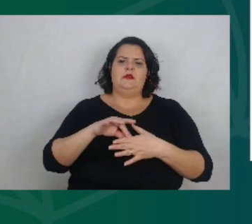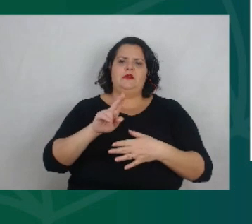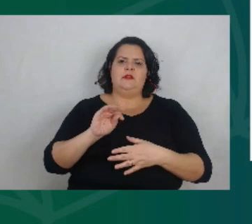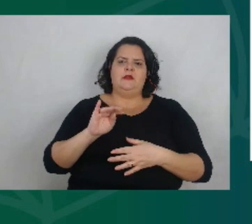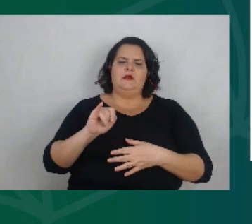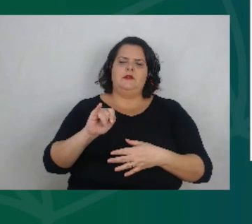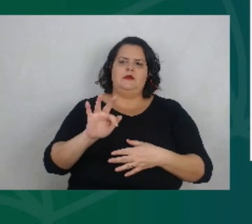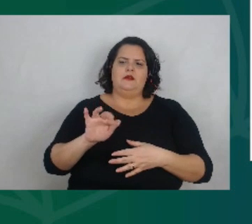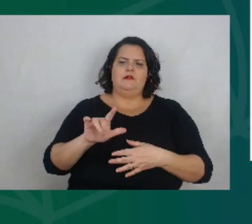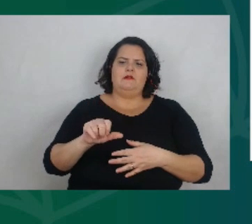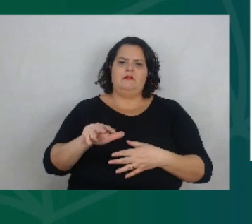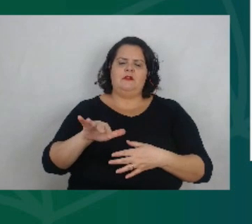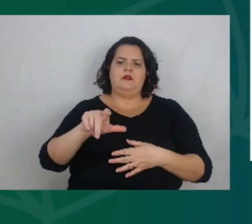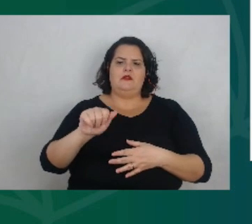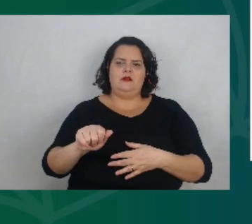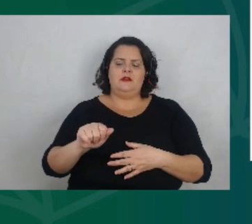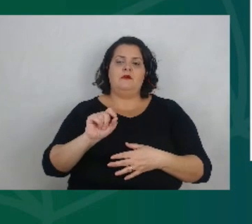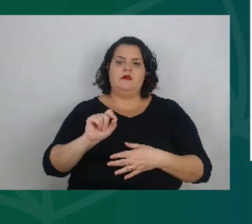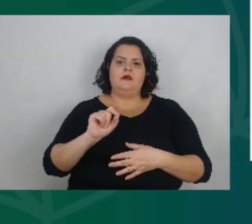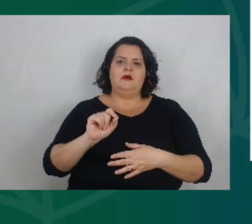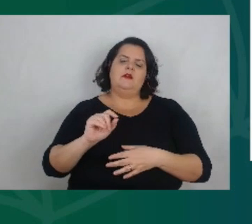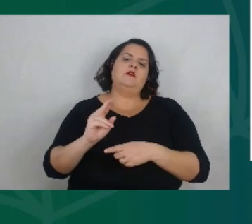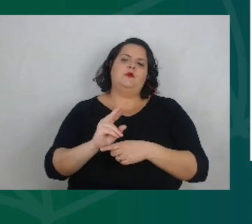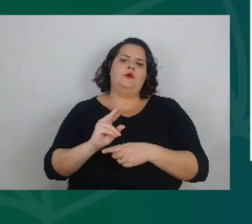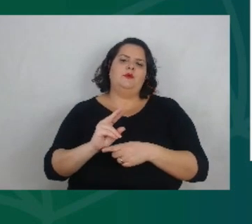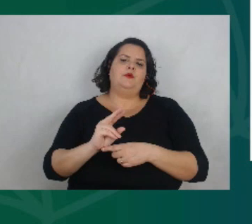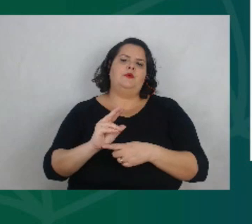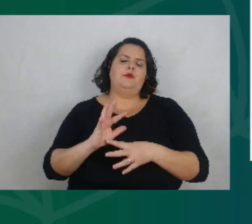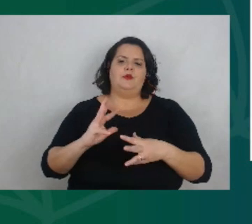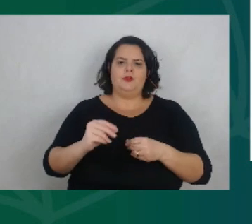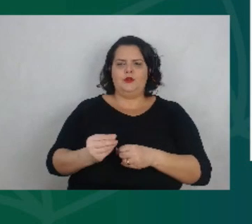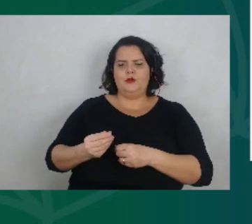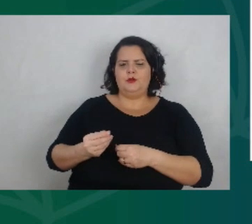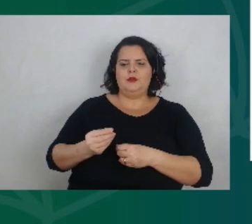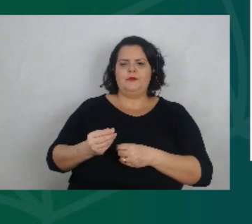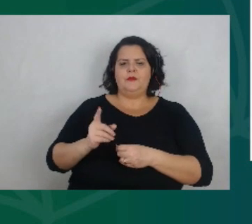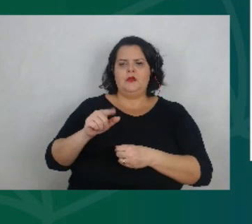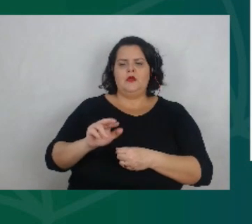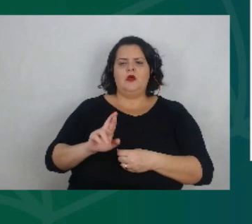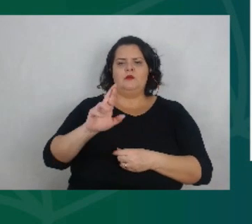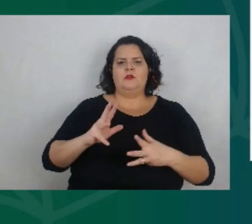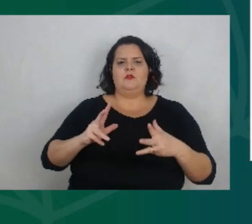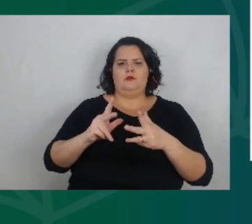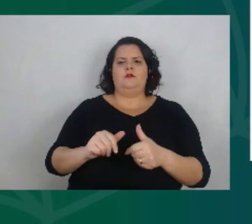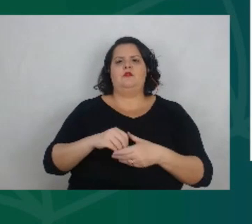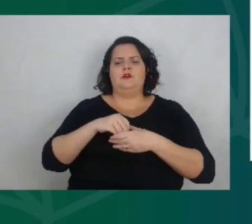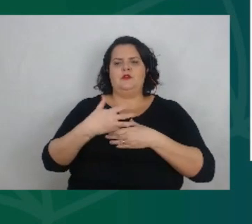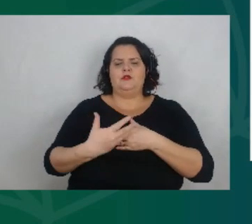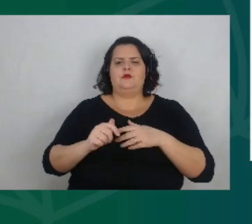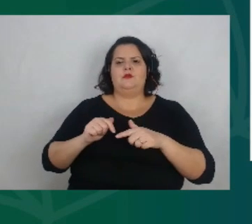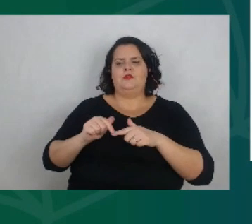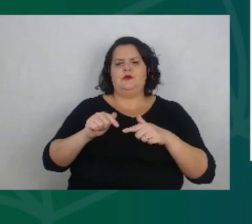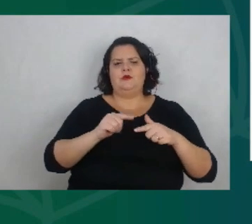conduziu e conduz nossa ação dentro das UTIs, trocando essa experiência com